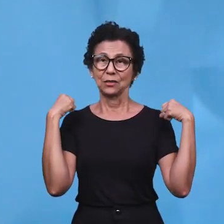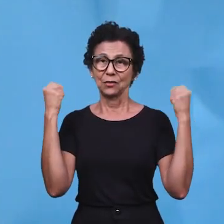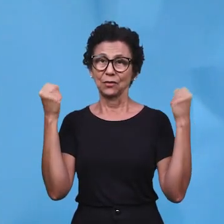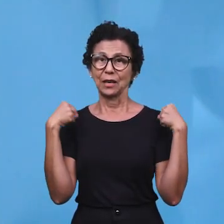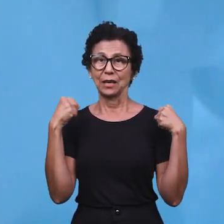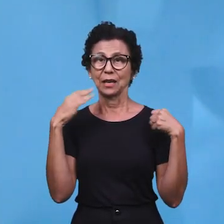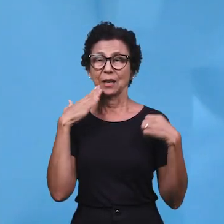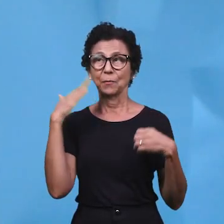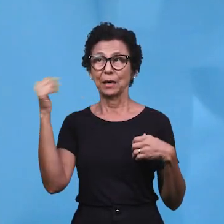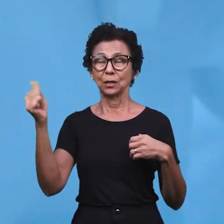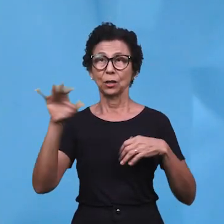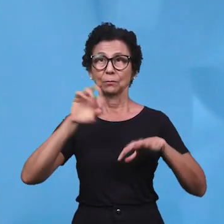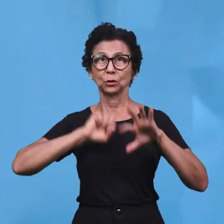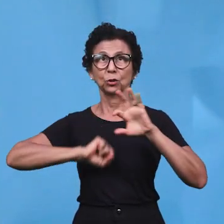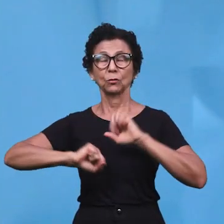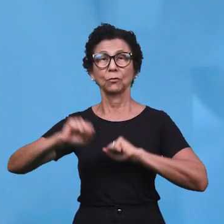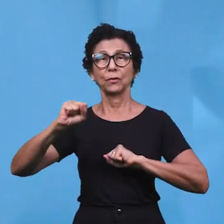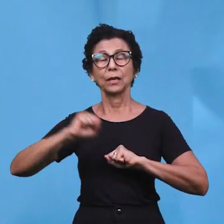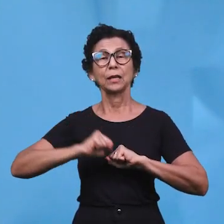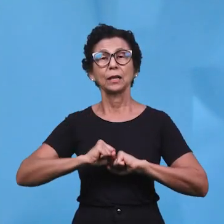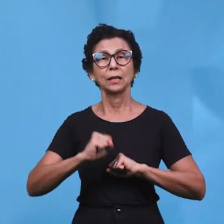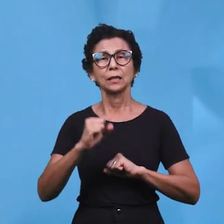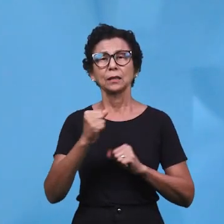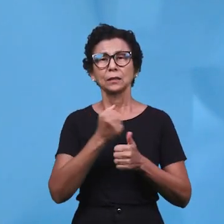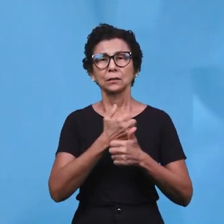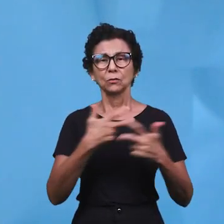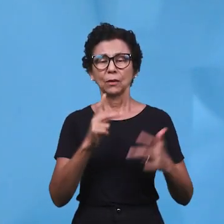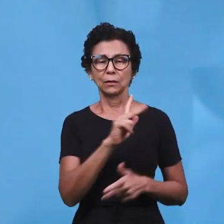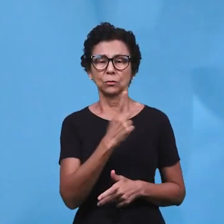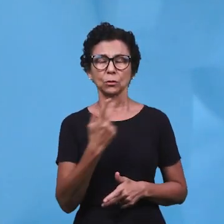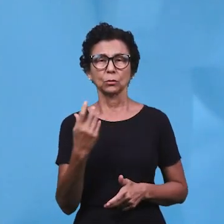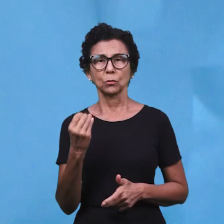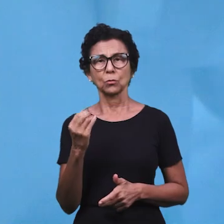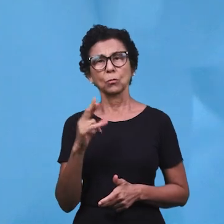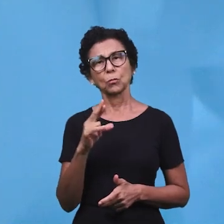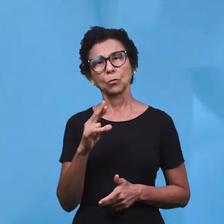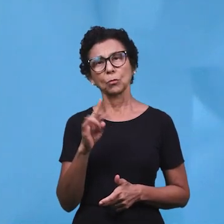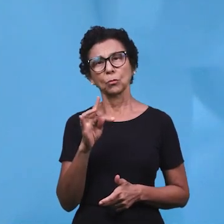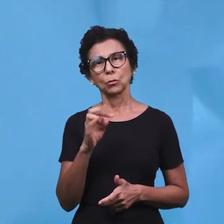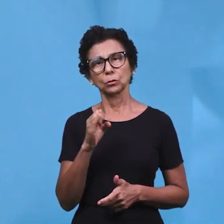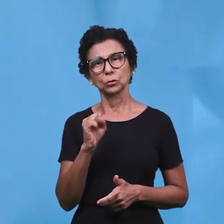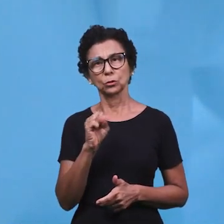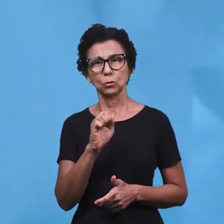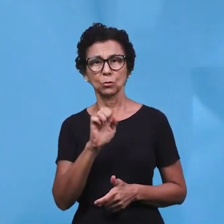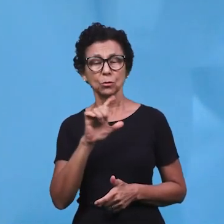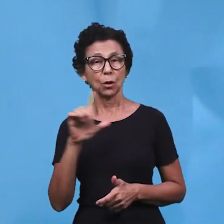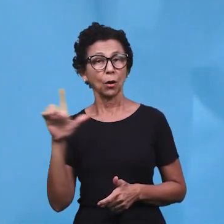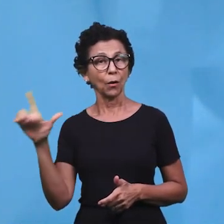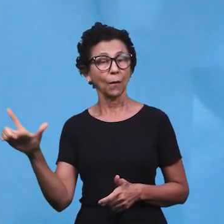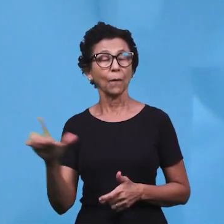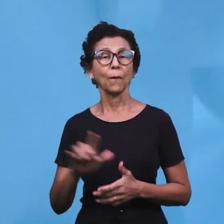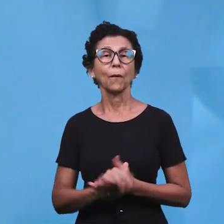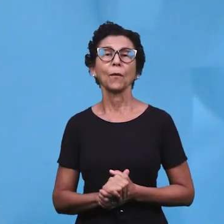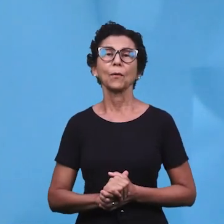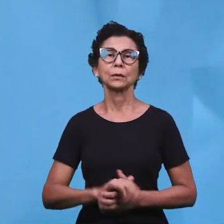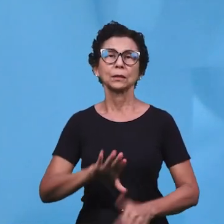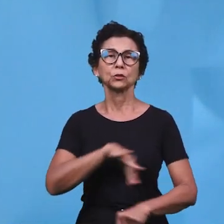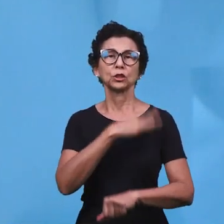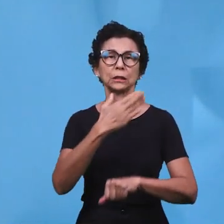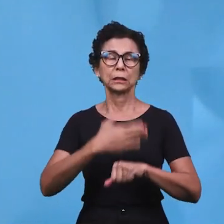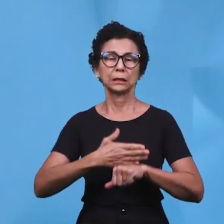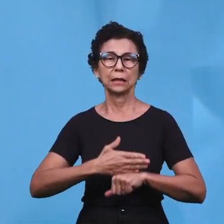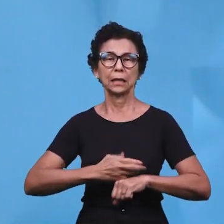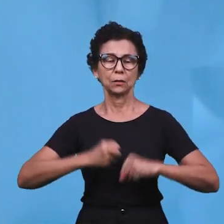principalmente do cortisol, né, de outros hormônios para energia durante o dia. Então, isso